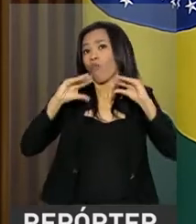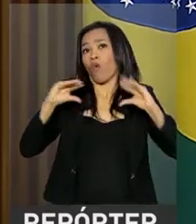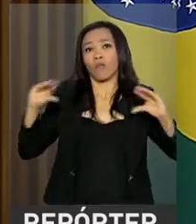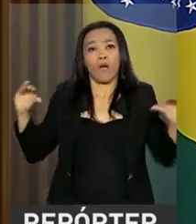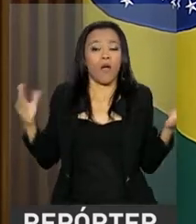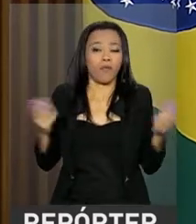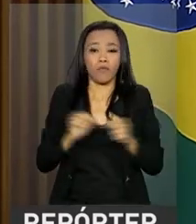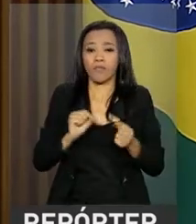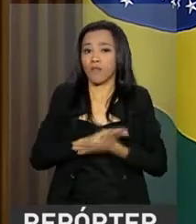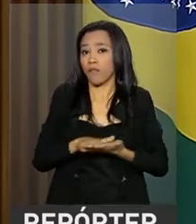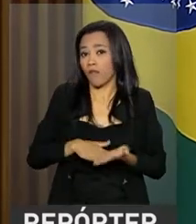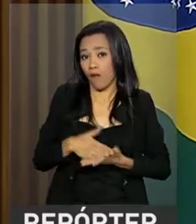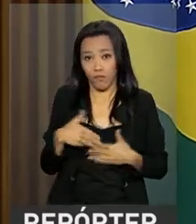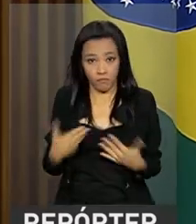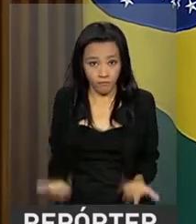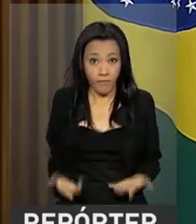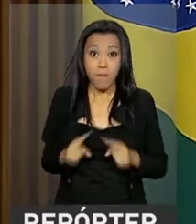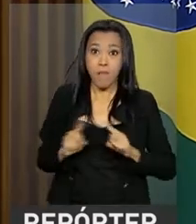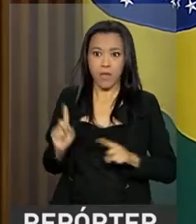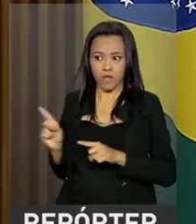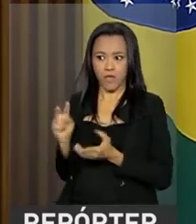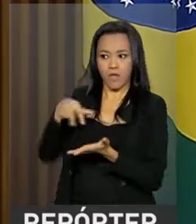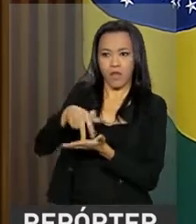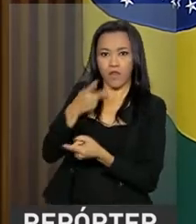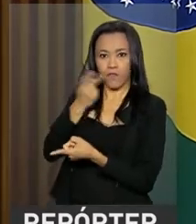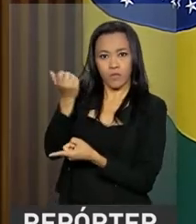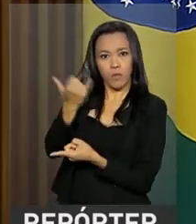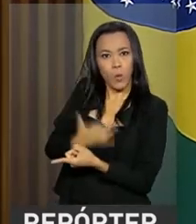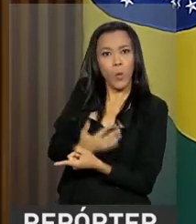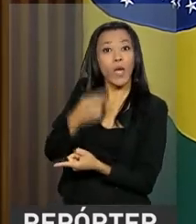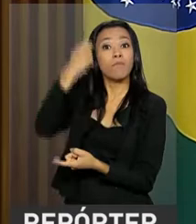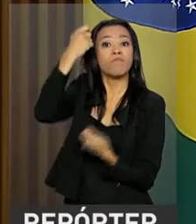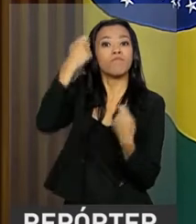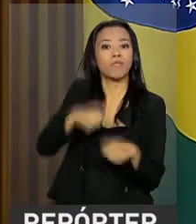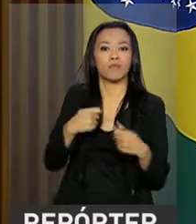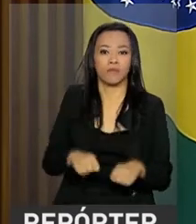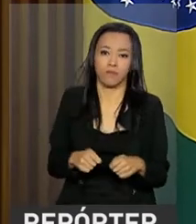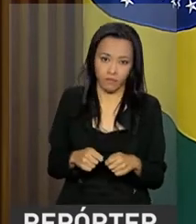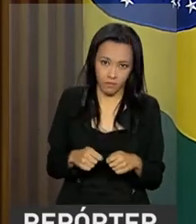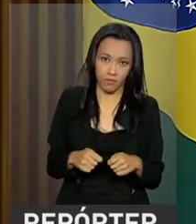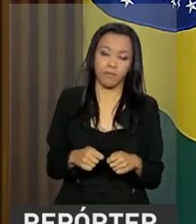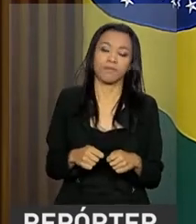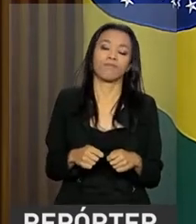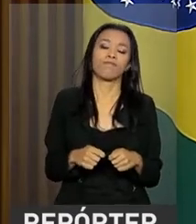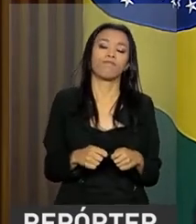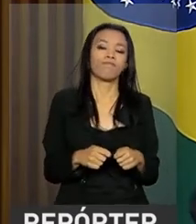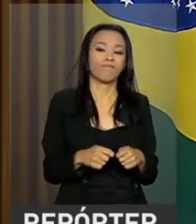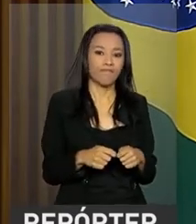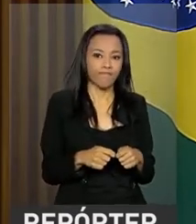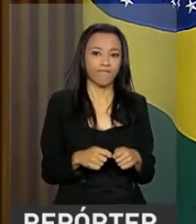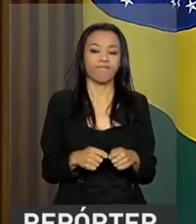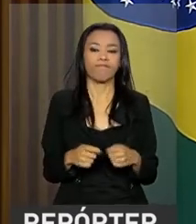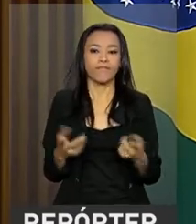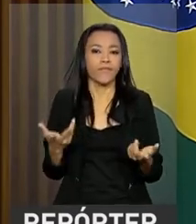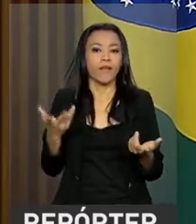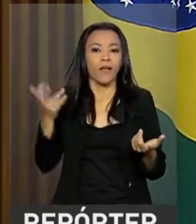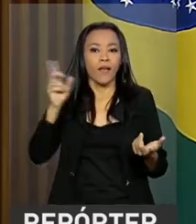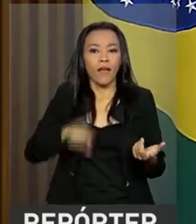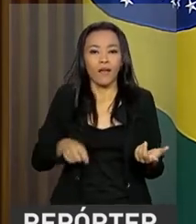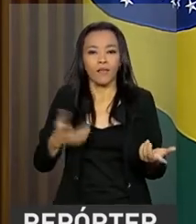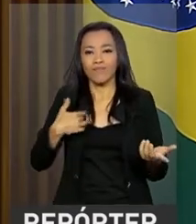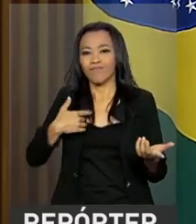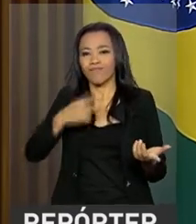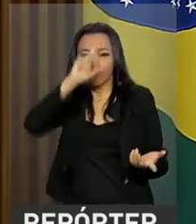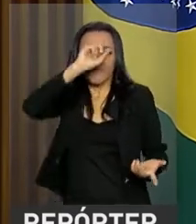nada disso mas o homem dizia que na opinião é uma necessidade é é um fenômeno imperioso